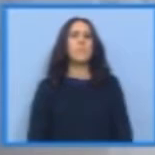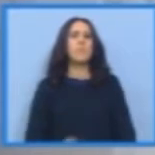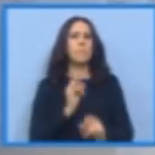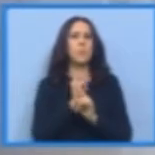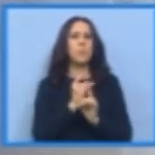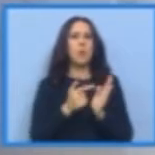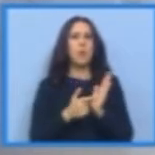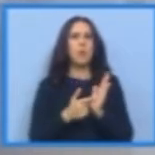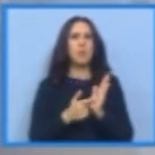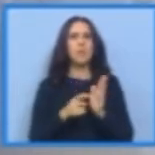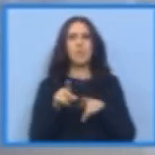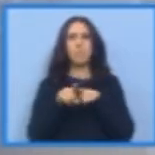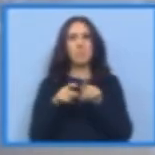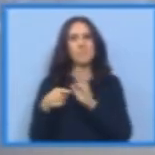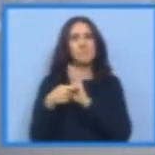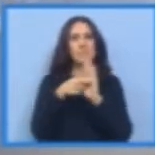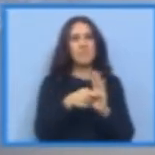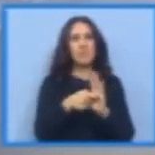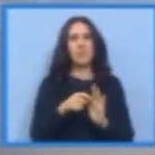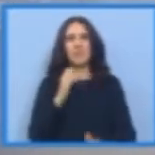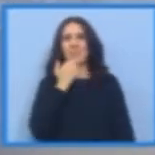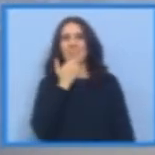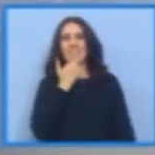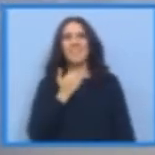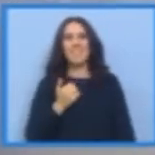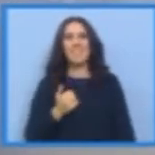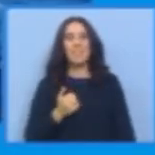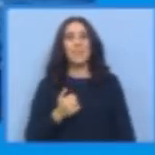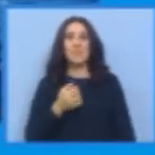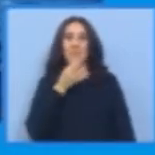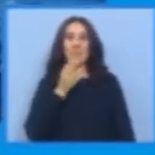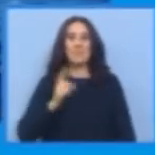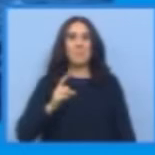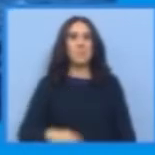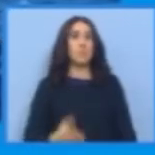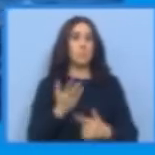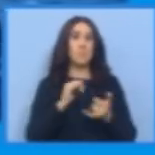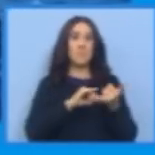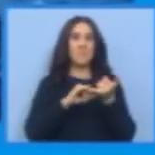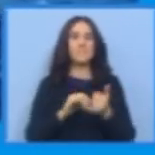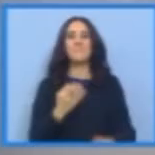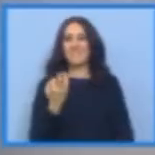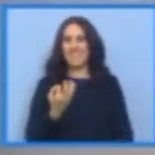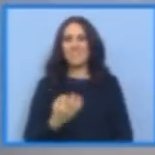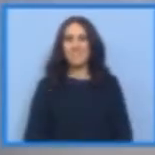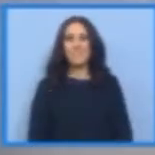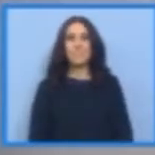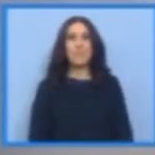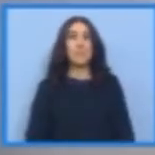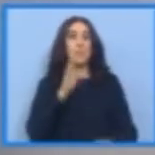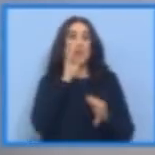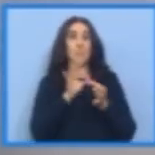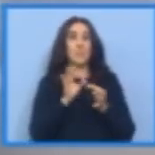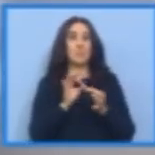está, que é de fazer pressão política. Sim, isso é o que temos vindo a falar. Nomeadamente das organizações. Sim, não é? Sim. E temos já pouco tempo e